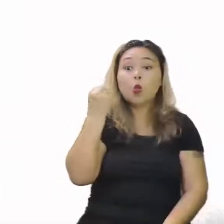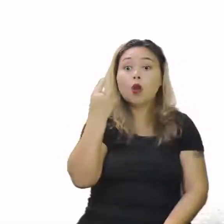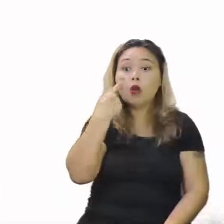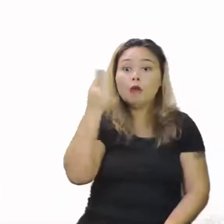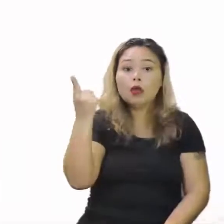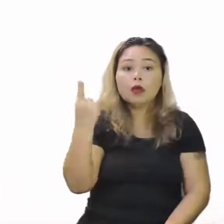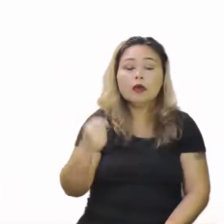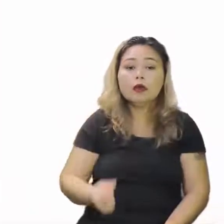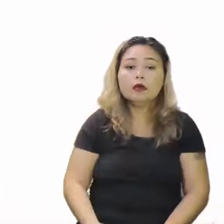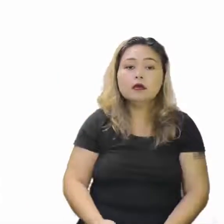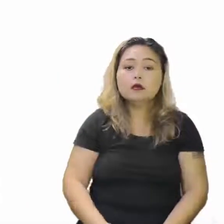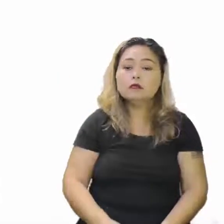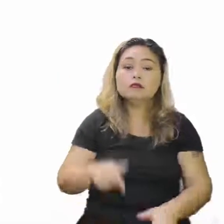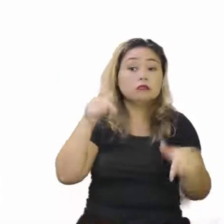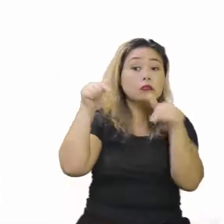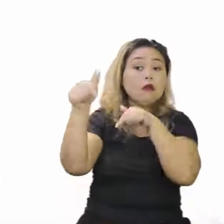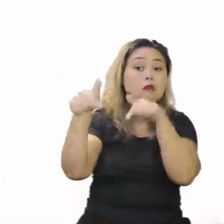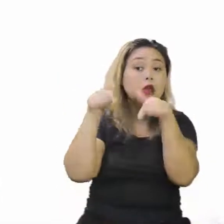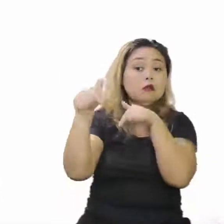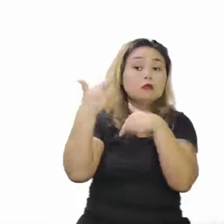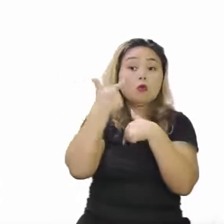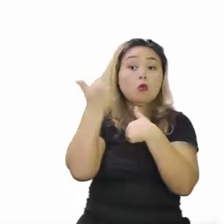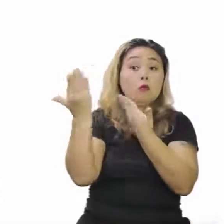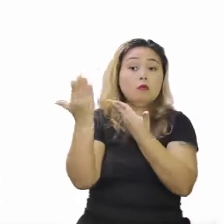que era.